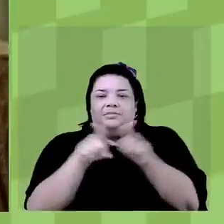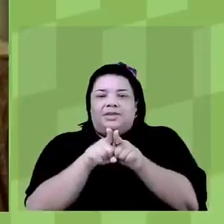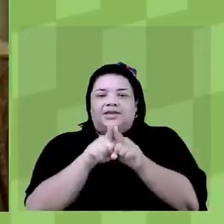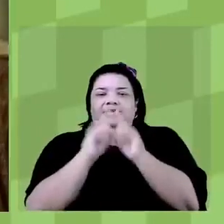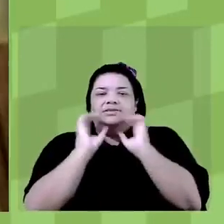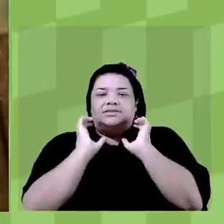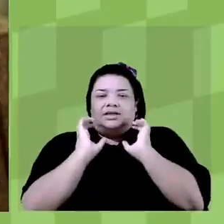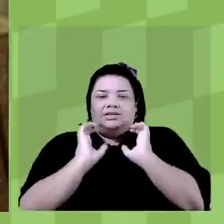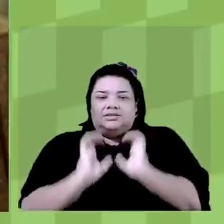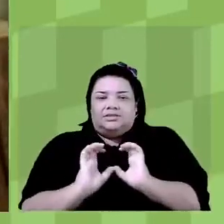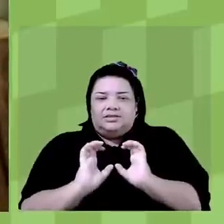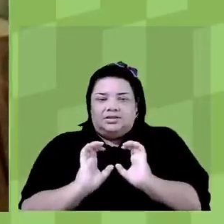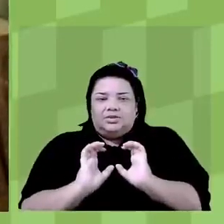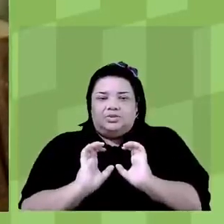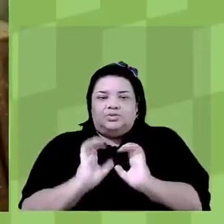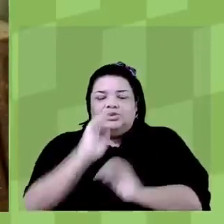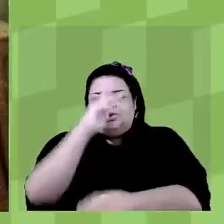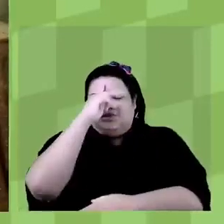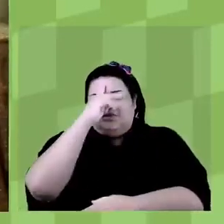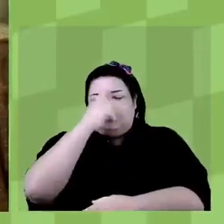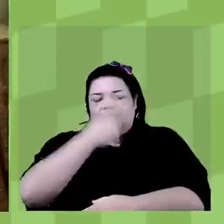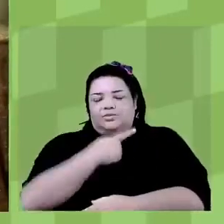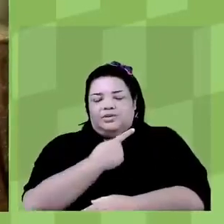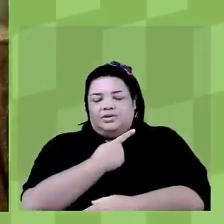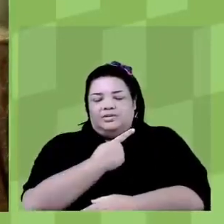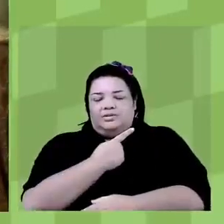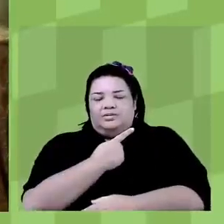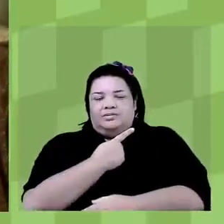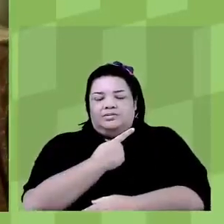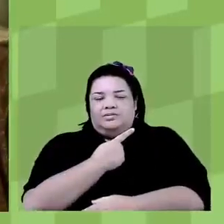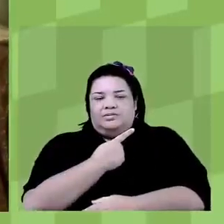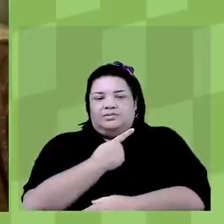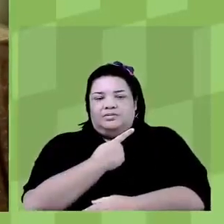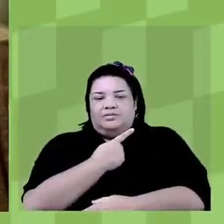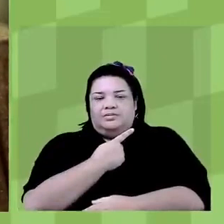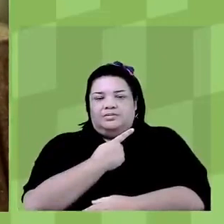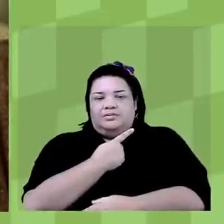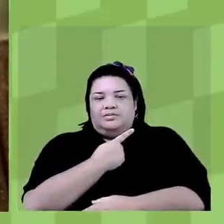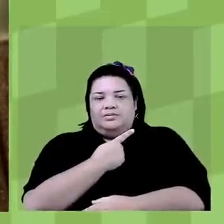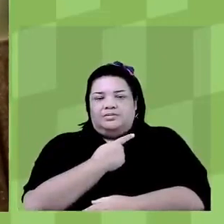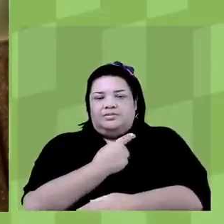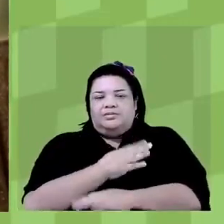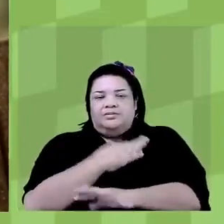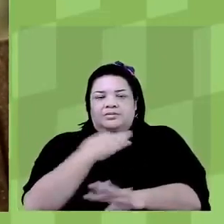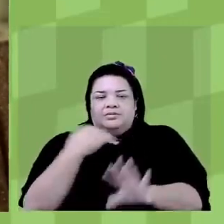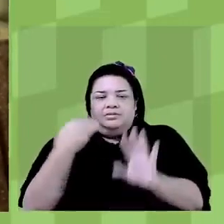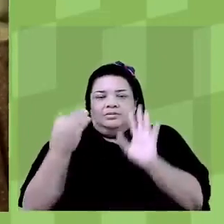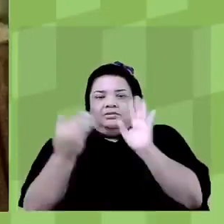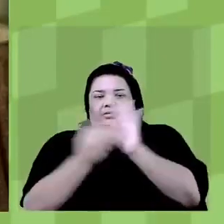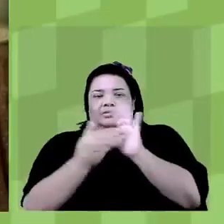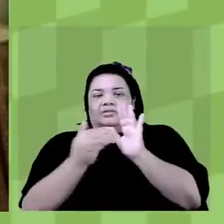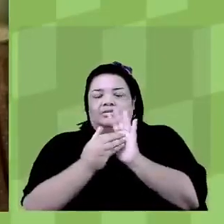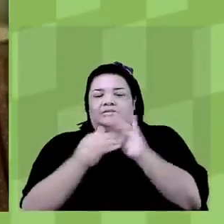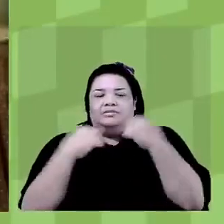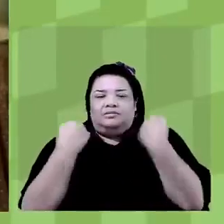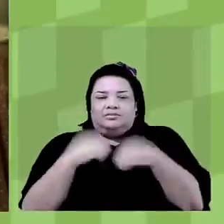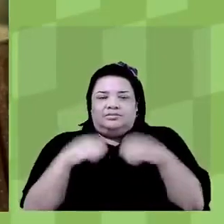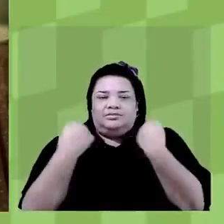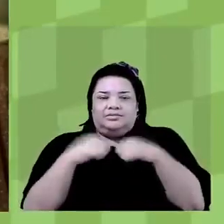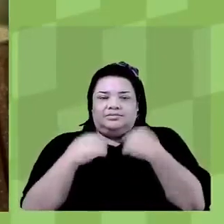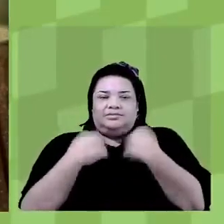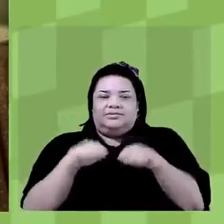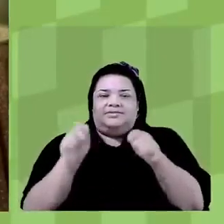cidadania do indivíduo que todos nós precisamos exercer